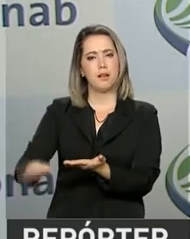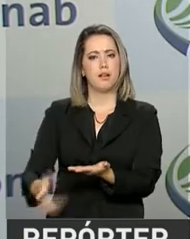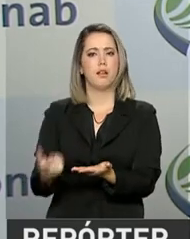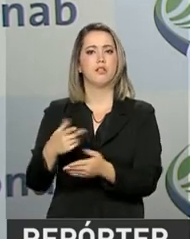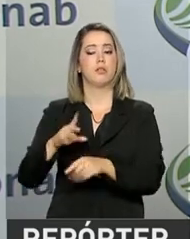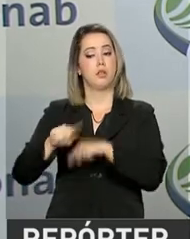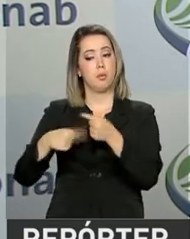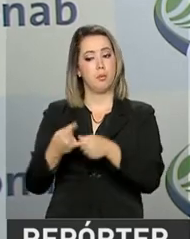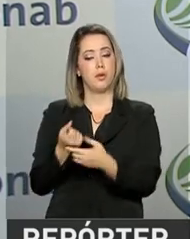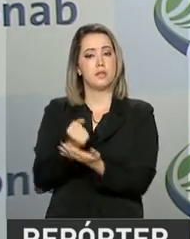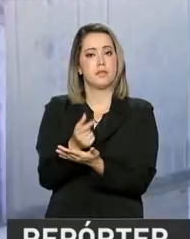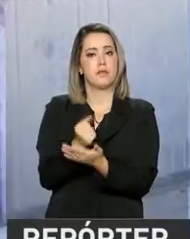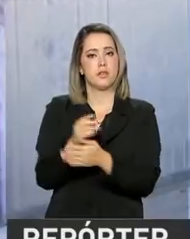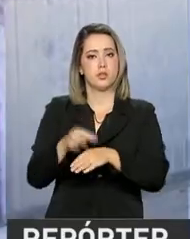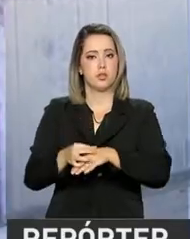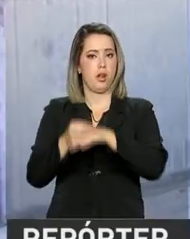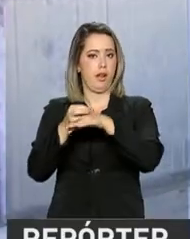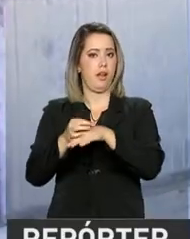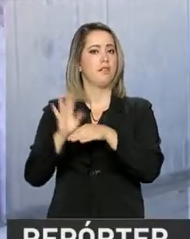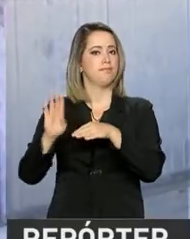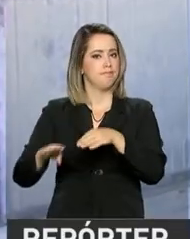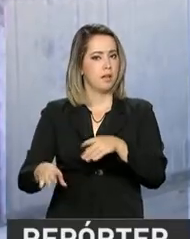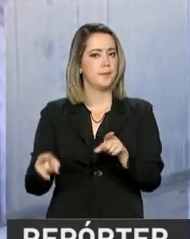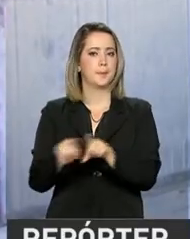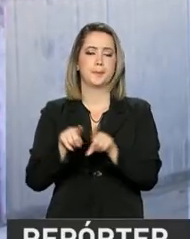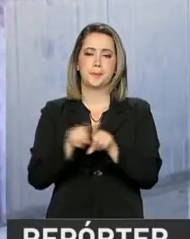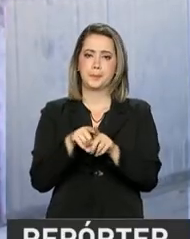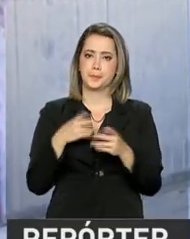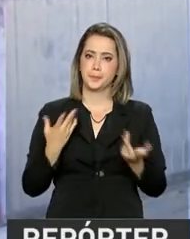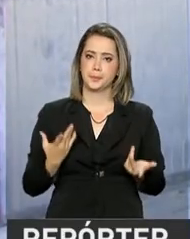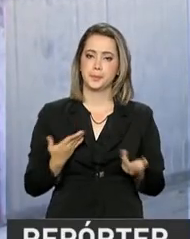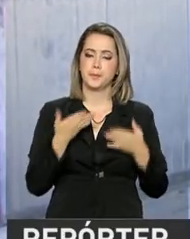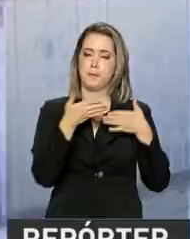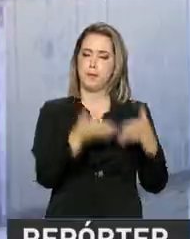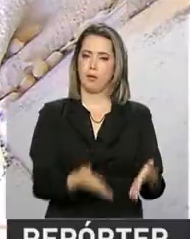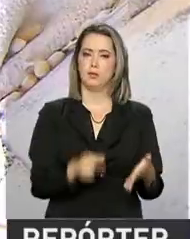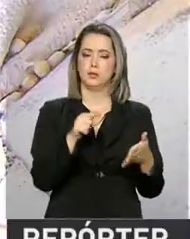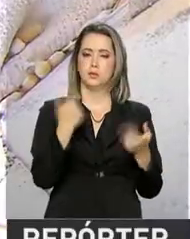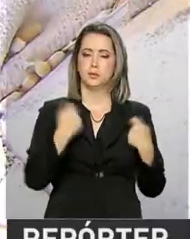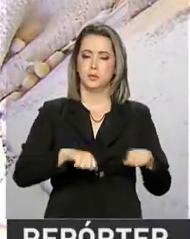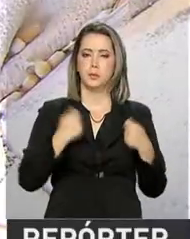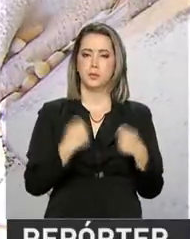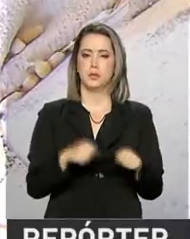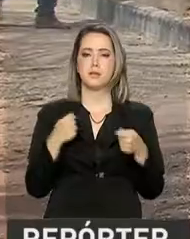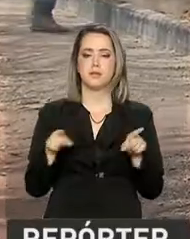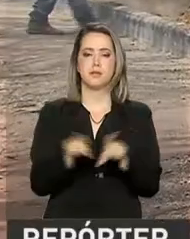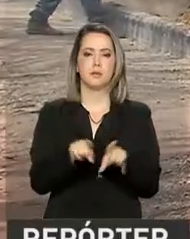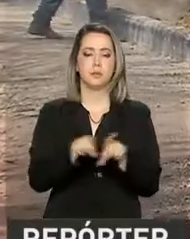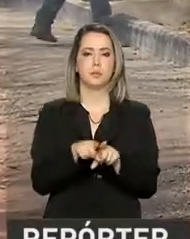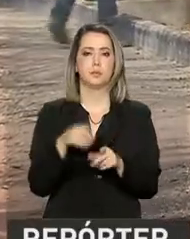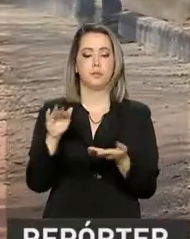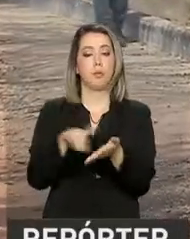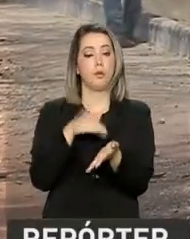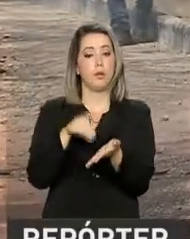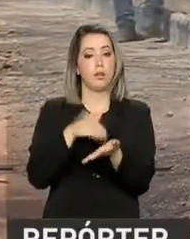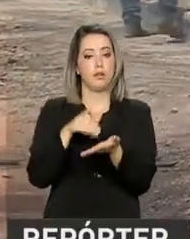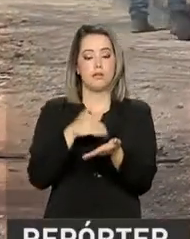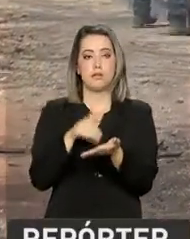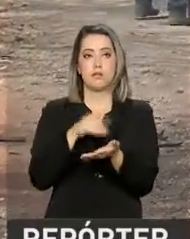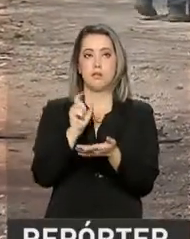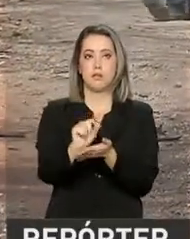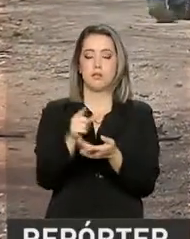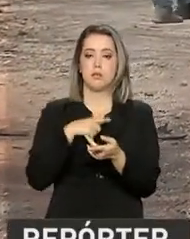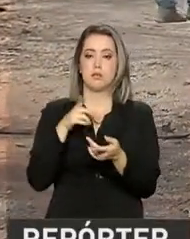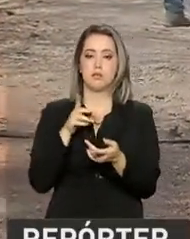acessíveis para a população para fazer parte do programa da conab será necessário ainda a inscrição dos criadores